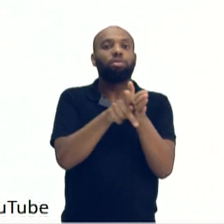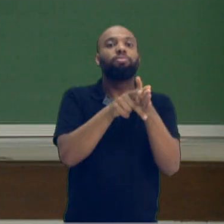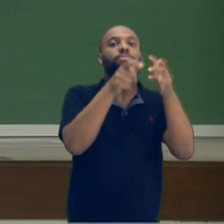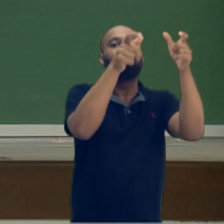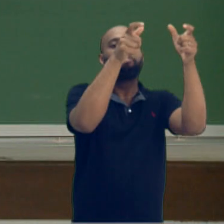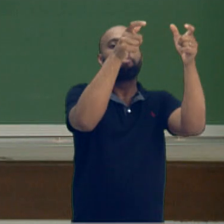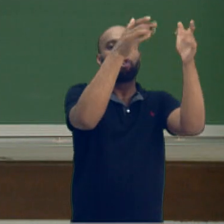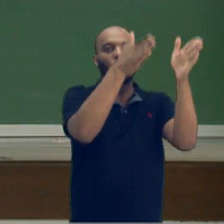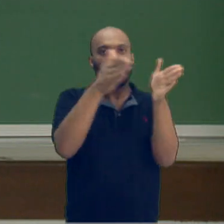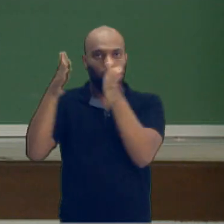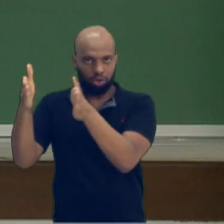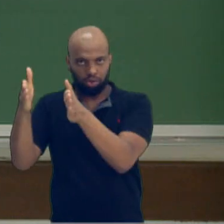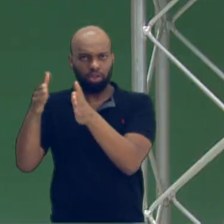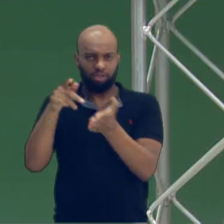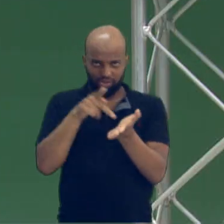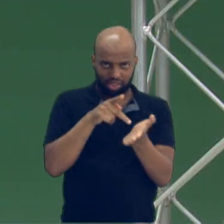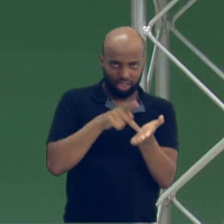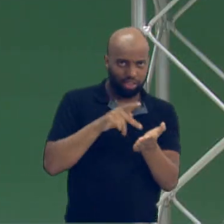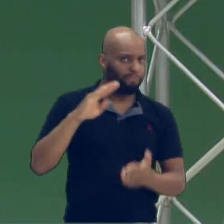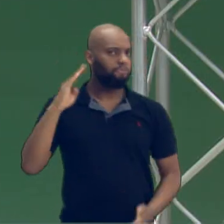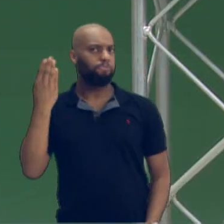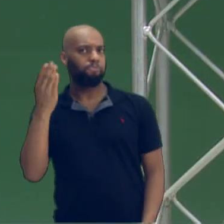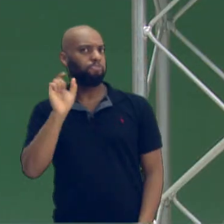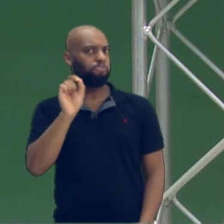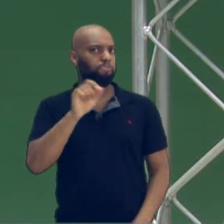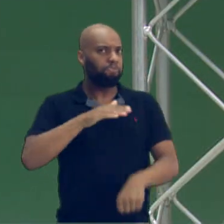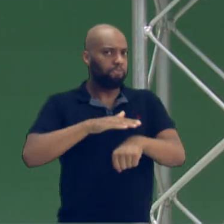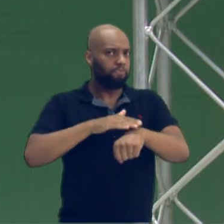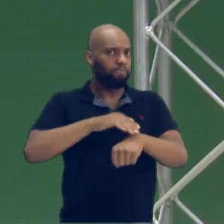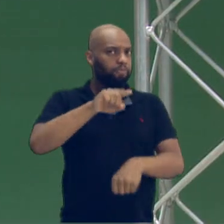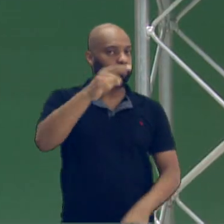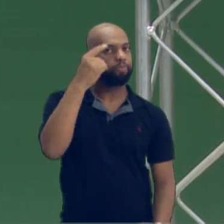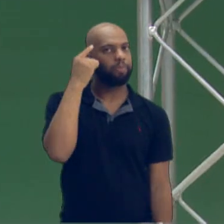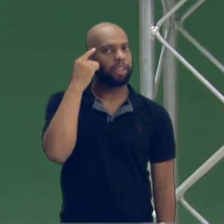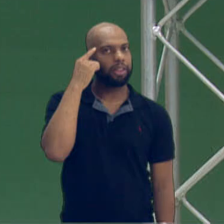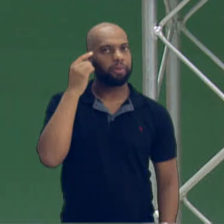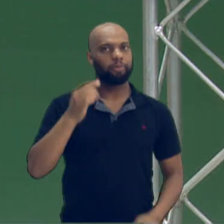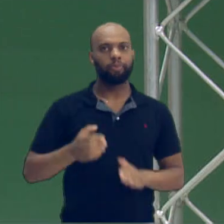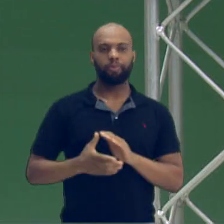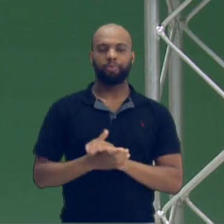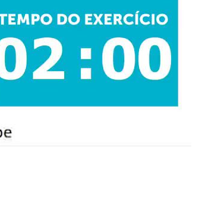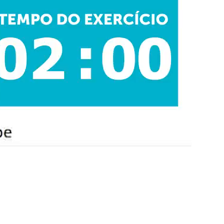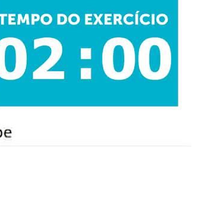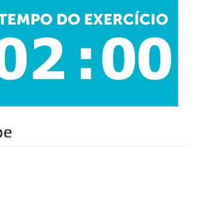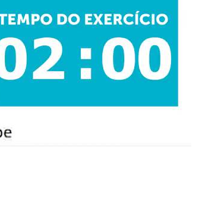na coluna. Isso é verdadeiro ou falso? Tempinho para pensar.